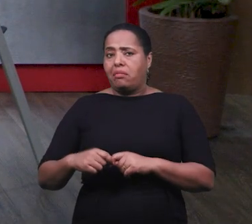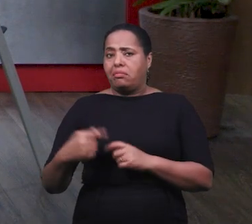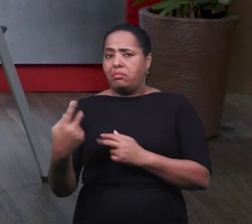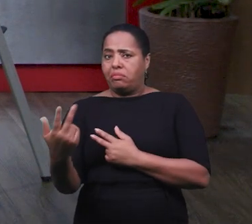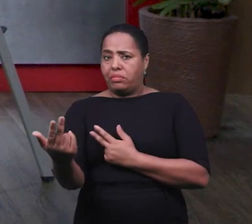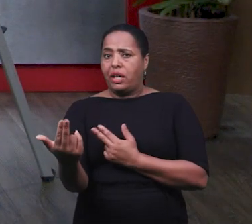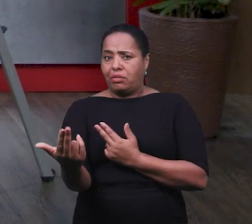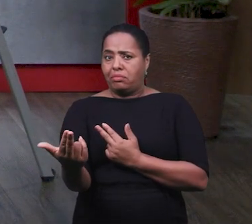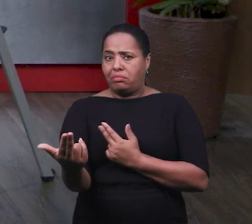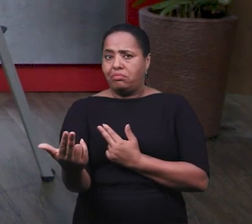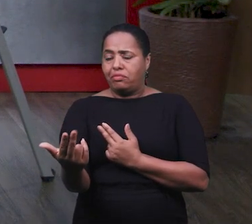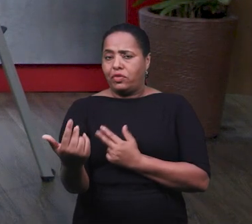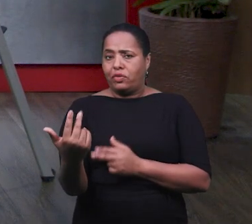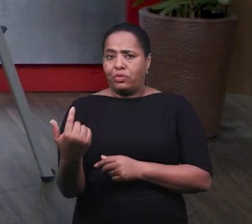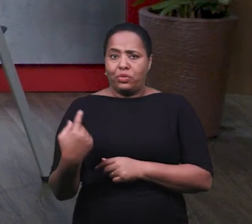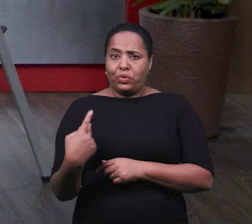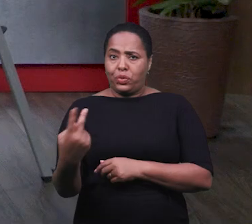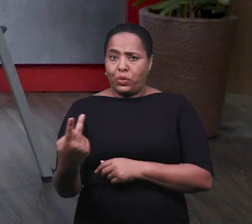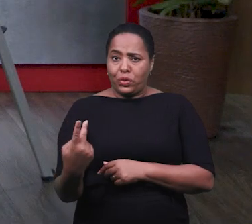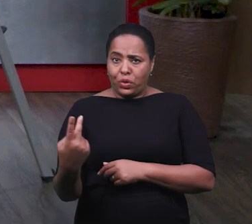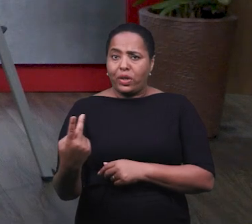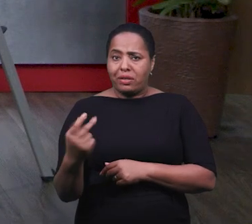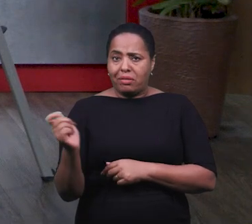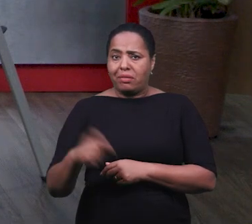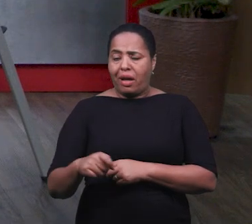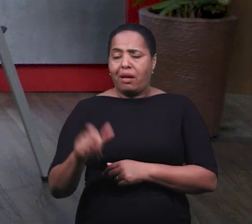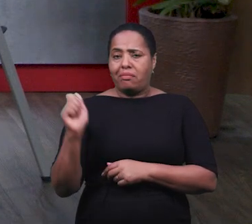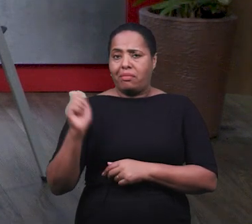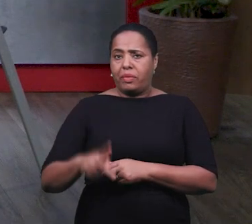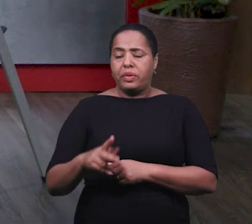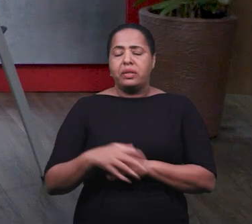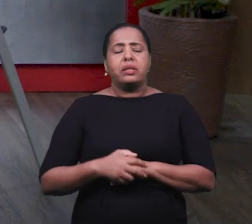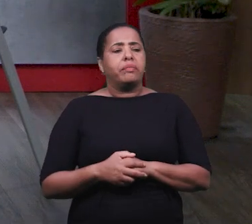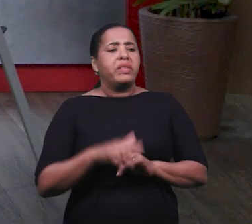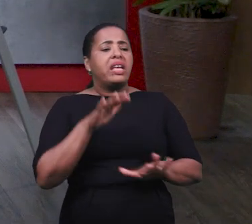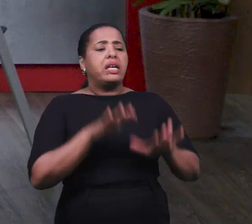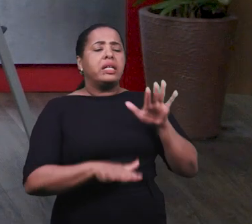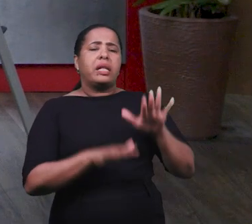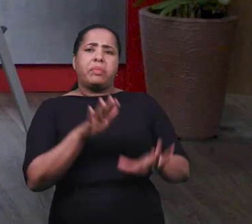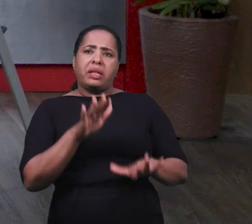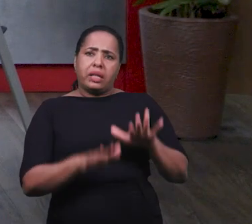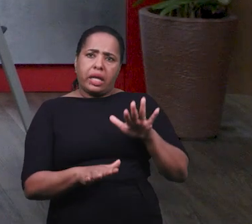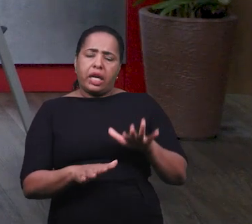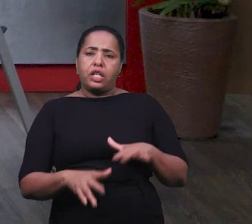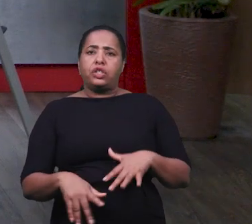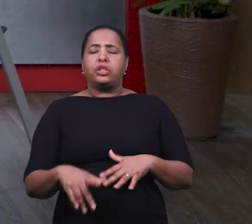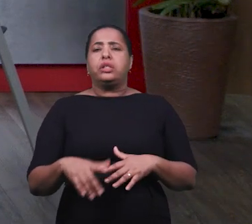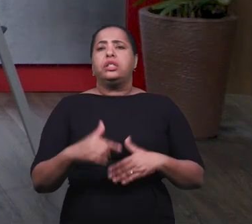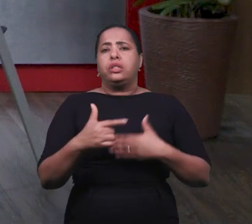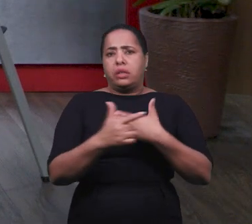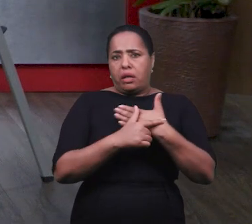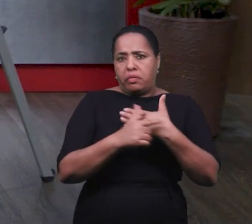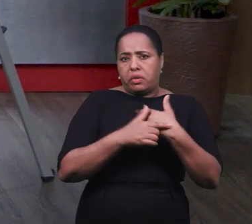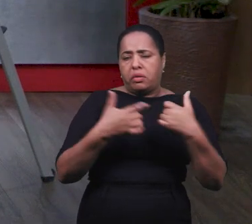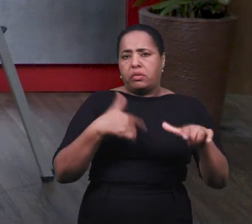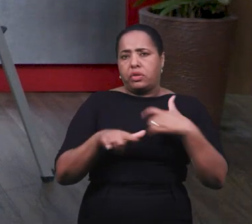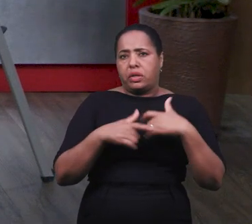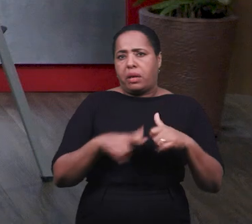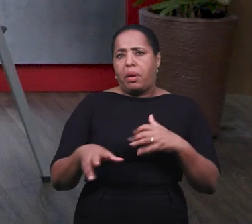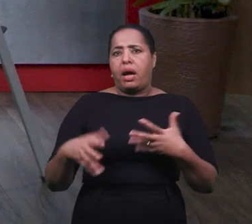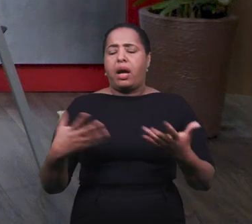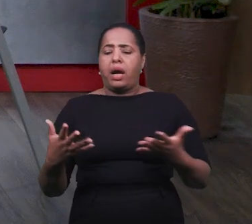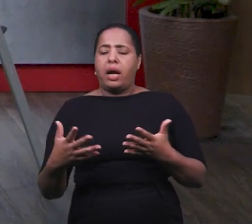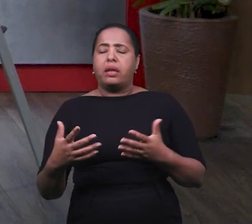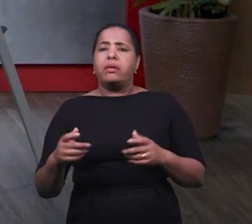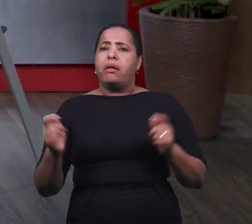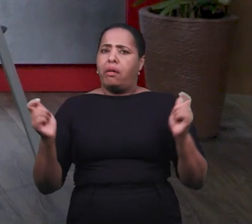pergunta, mesmo independente de função, porque eu sei que professores, né, pode ter dois empregos,